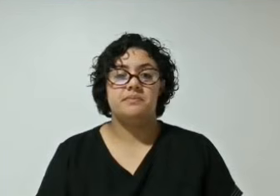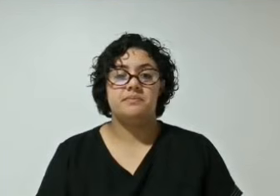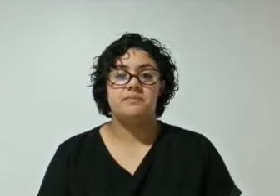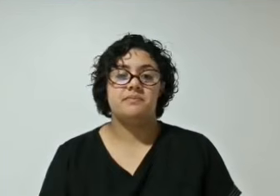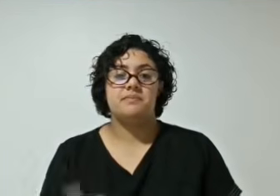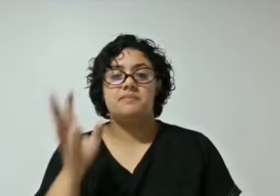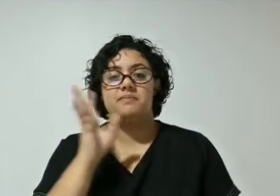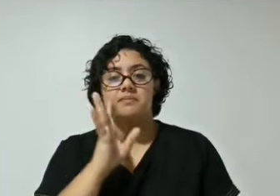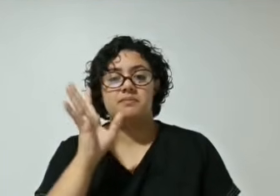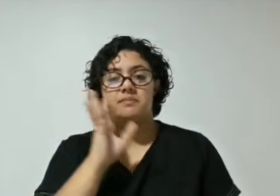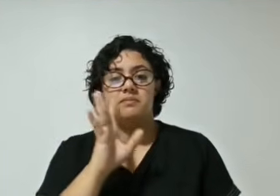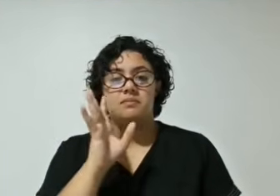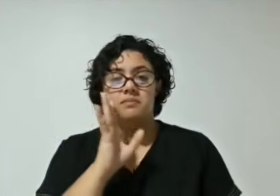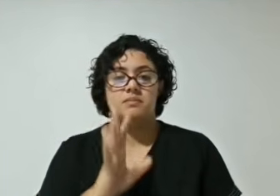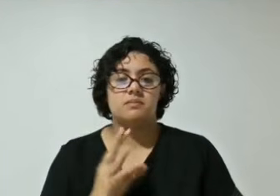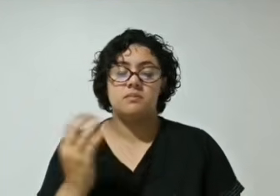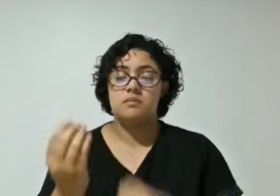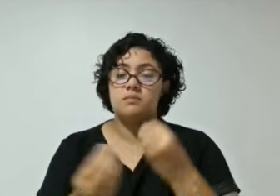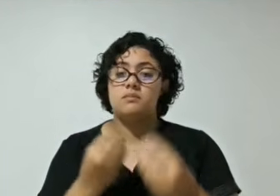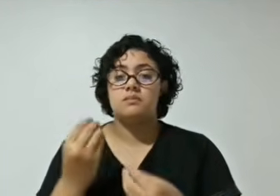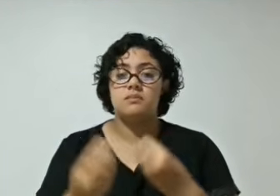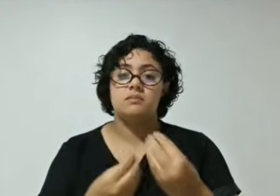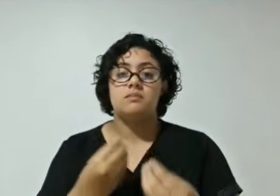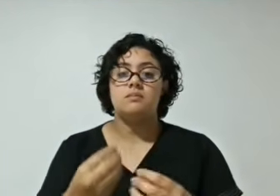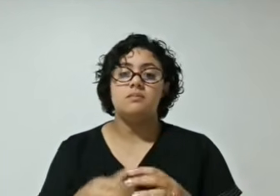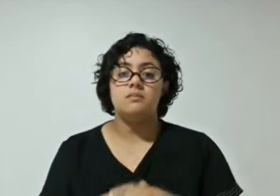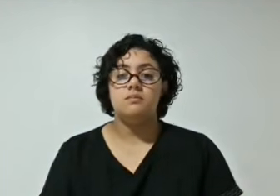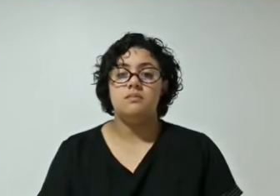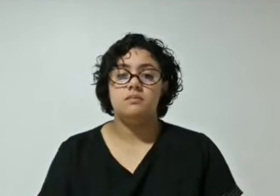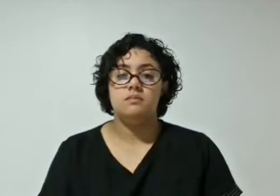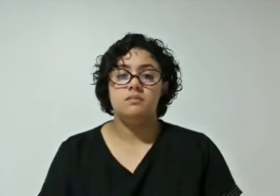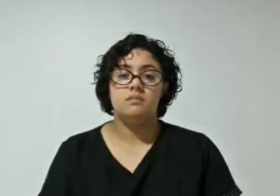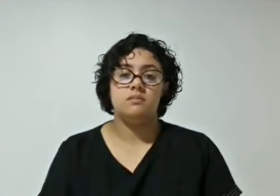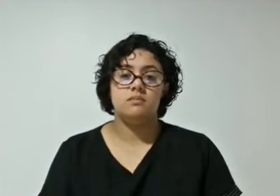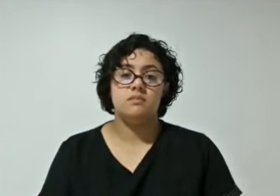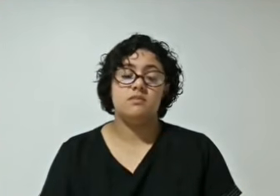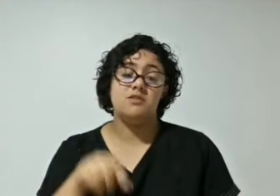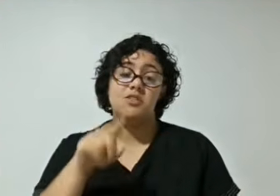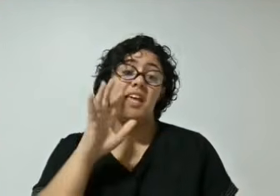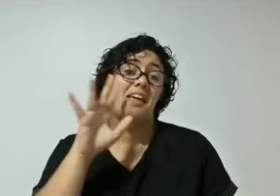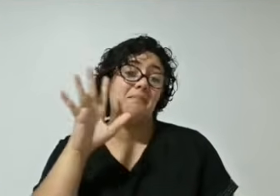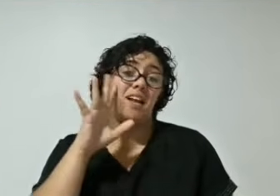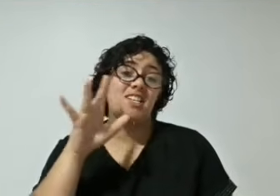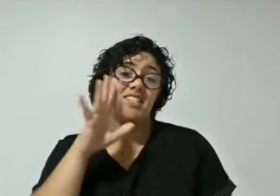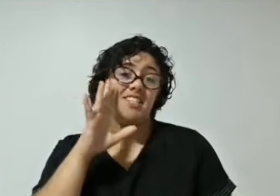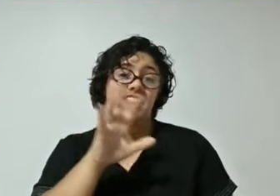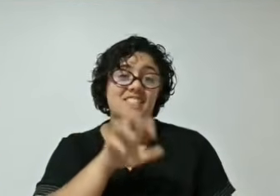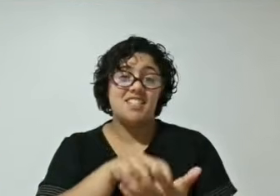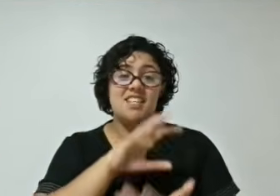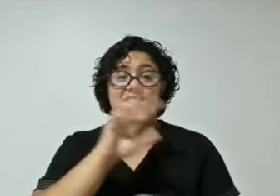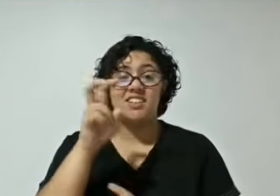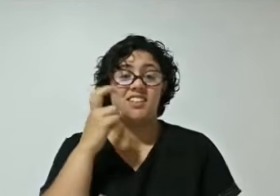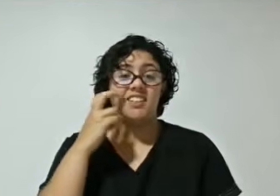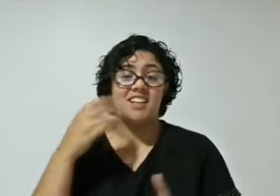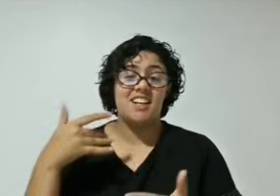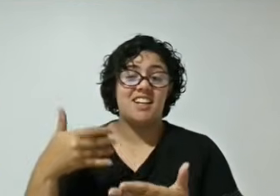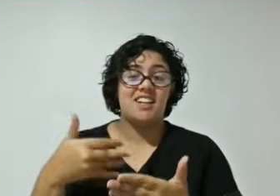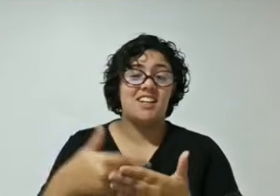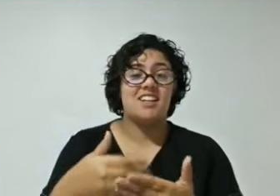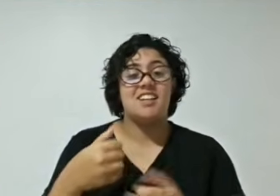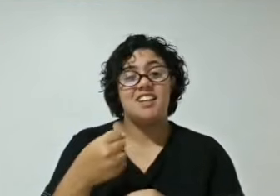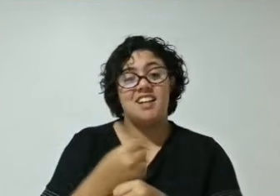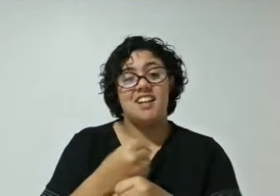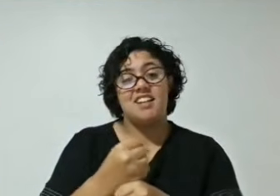legal. E como é que você imagina o futuro desse Centro Cultural nos próximos anos? Você consegue vislumbrar algo assim?